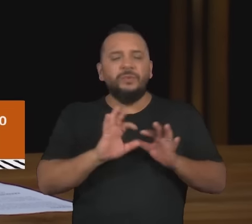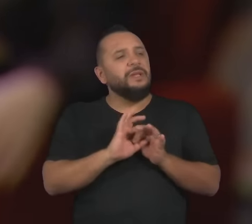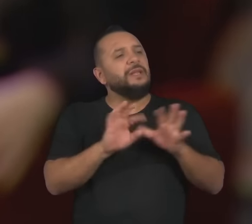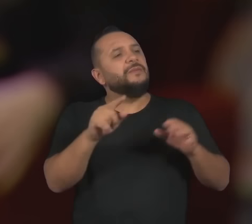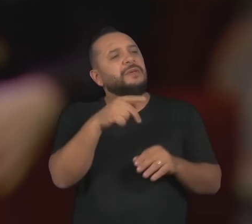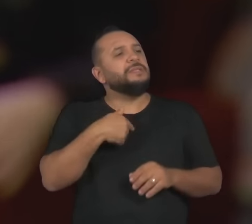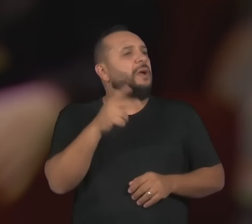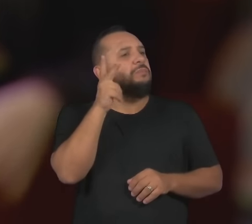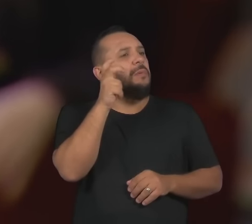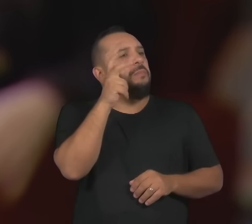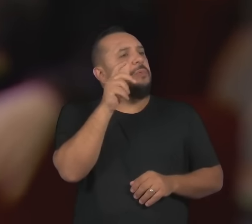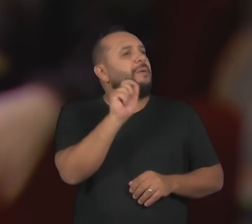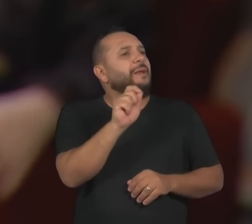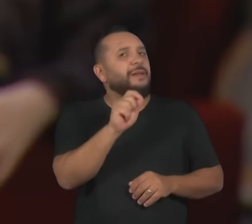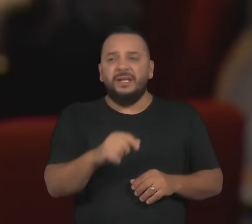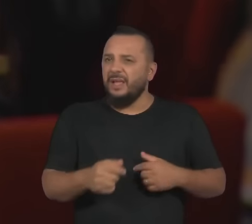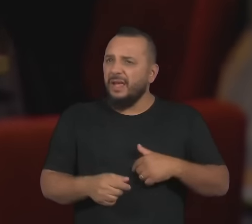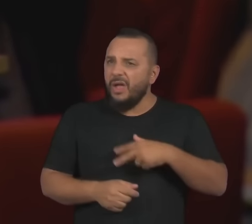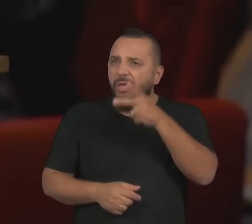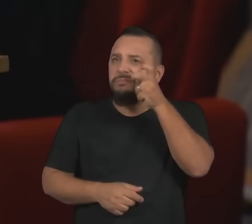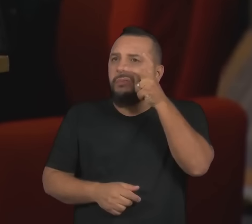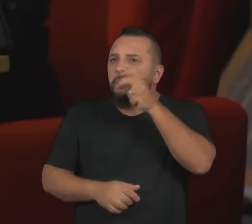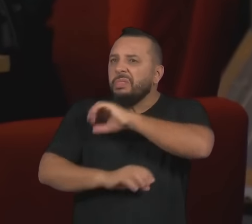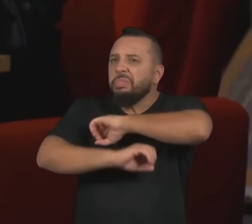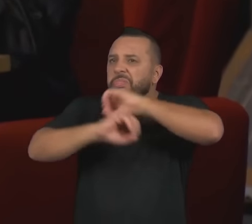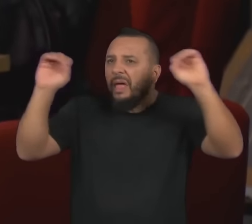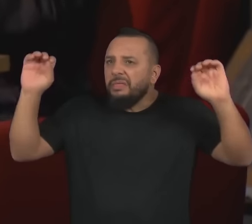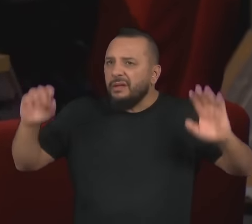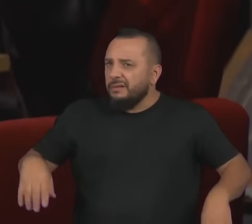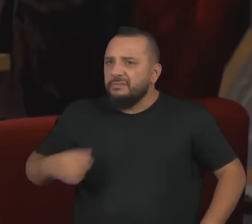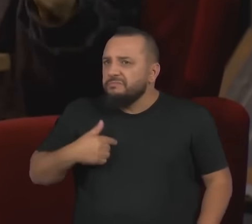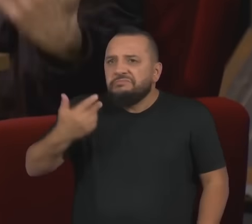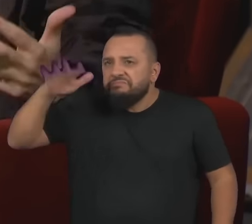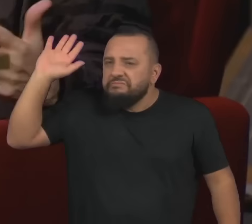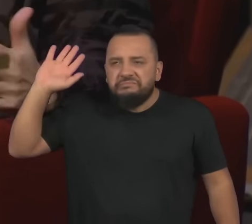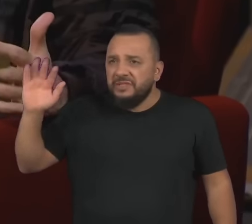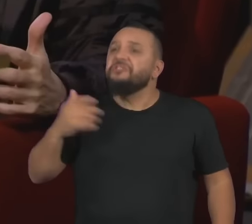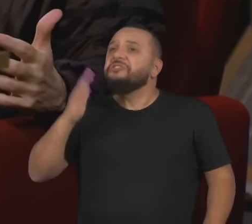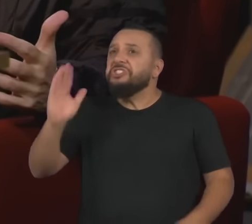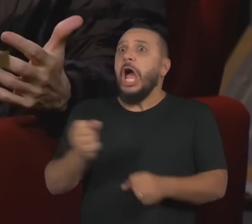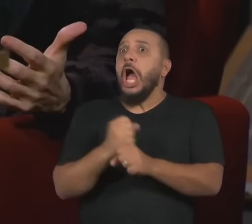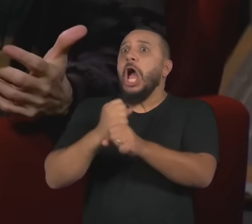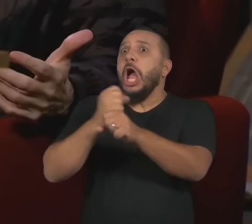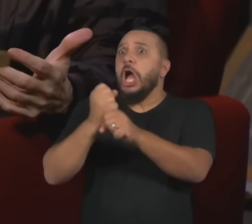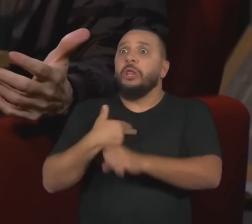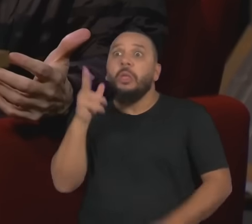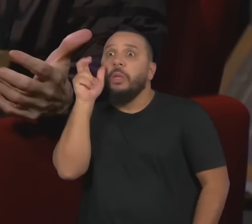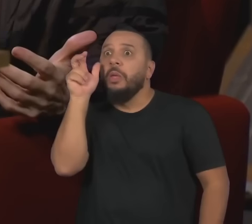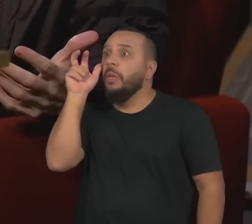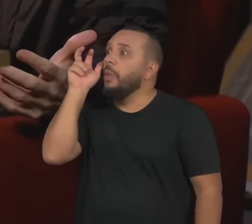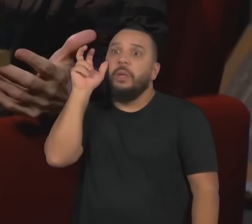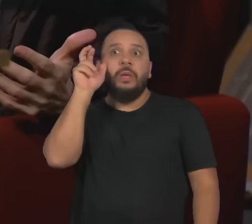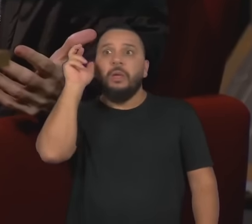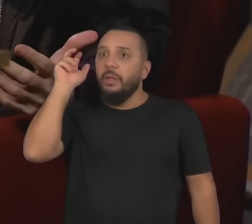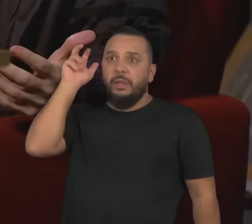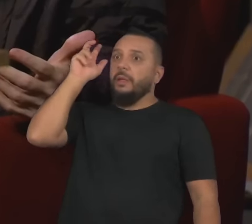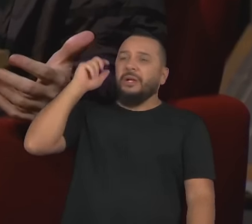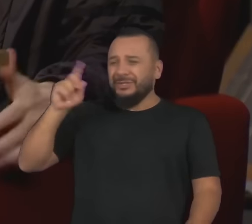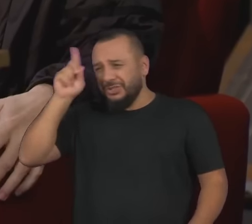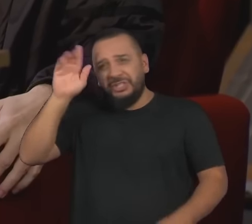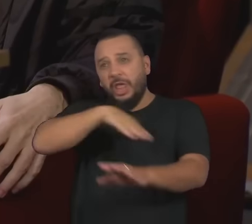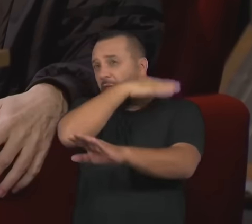hoje eu não ouço nada, porque eu ouvi muito. Eu passava no estúdio, passava o dia inteiro